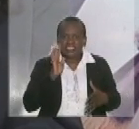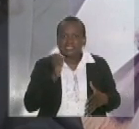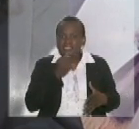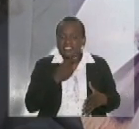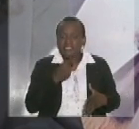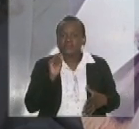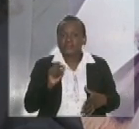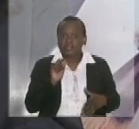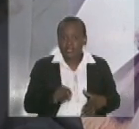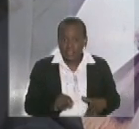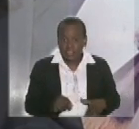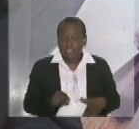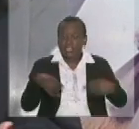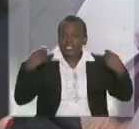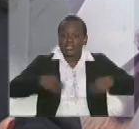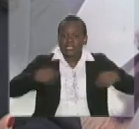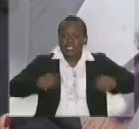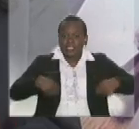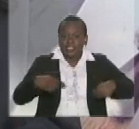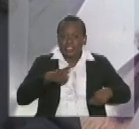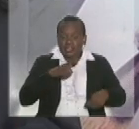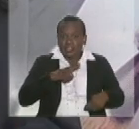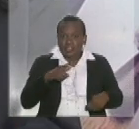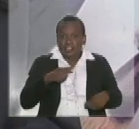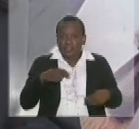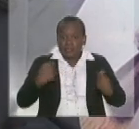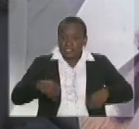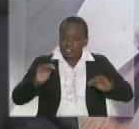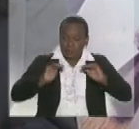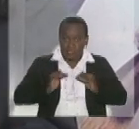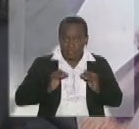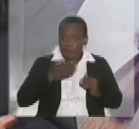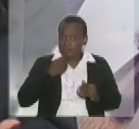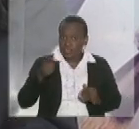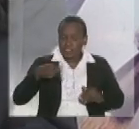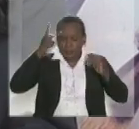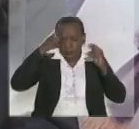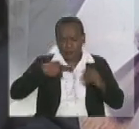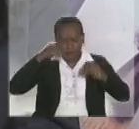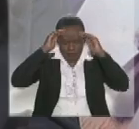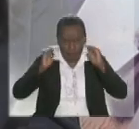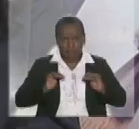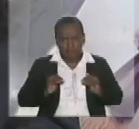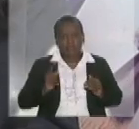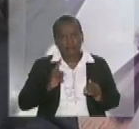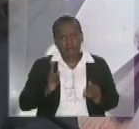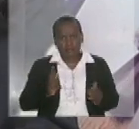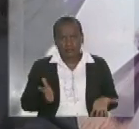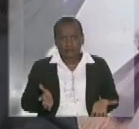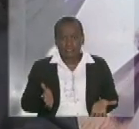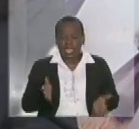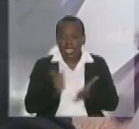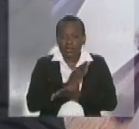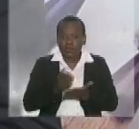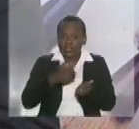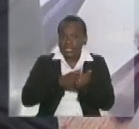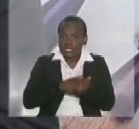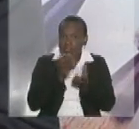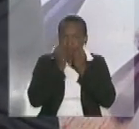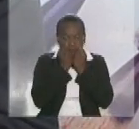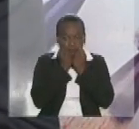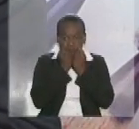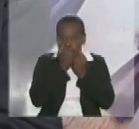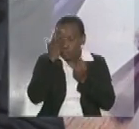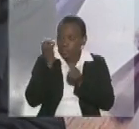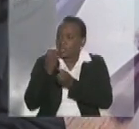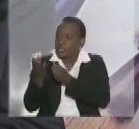vocês falassem um pouco disso, e falassem dessa necessidade que a gente tem, de se respeitar. Ele se respeitava muito, né? Tinha segredo que ele não